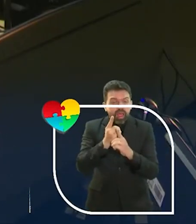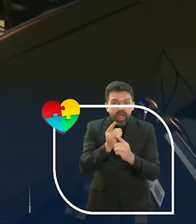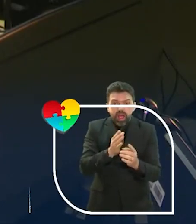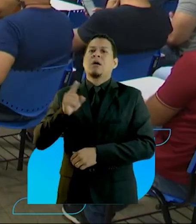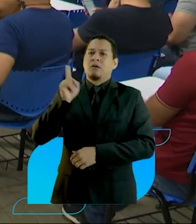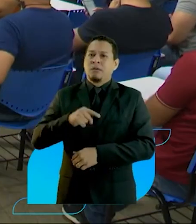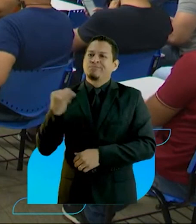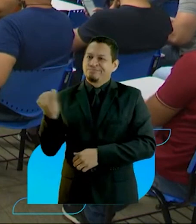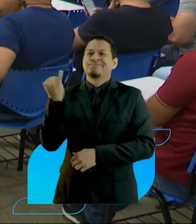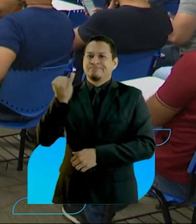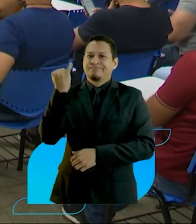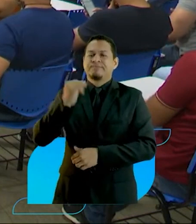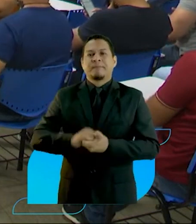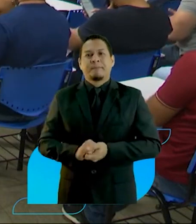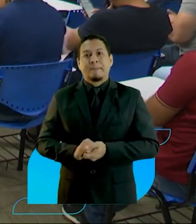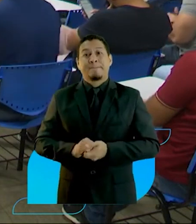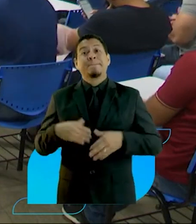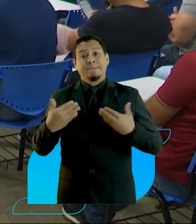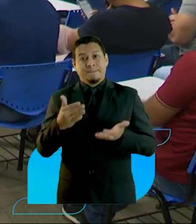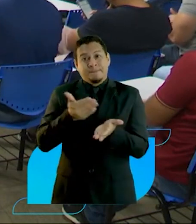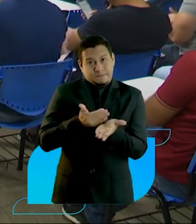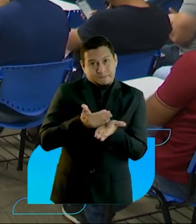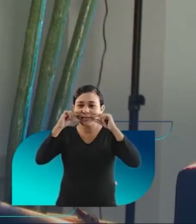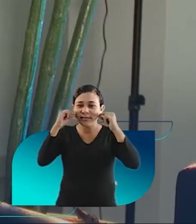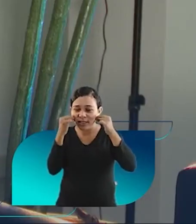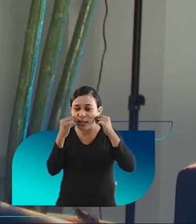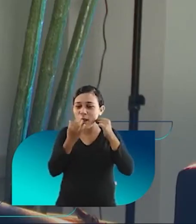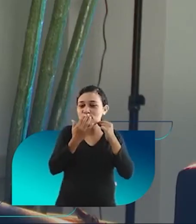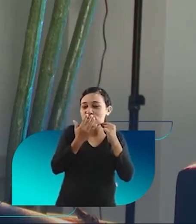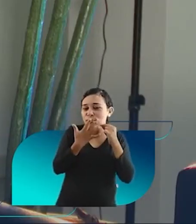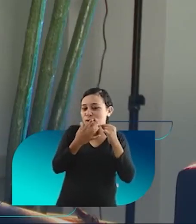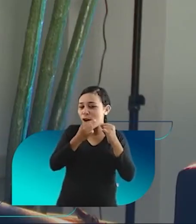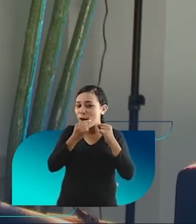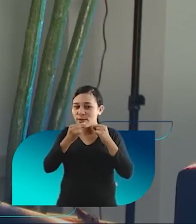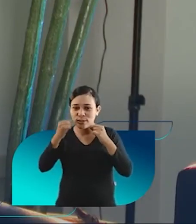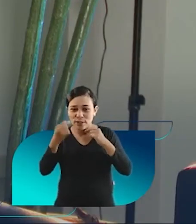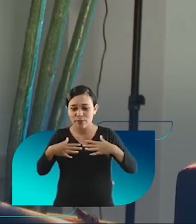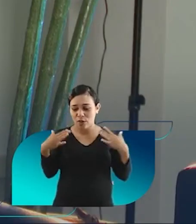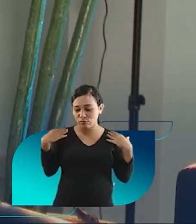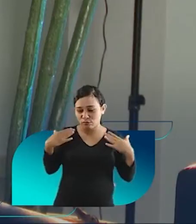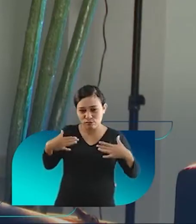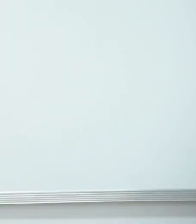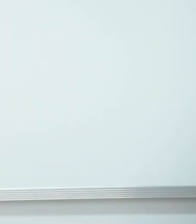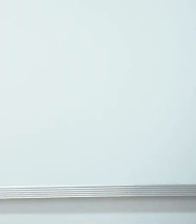ambiente seguro a todos que decidiram retomar gradativamente o convívio escolar.